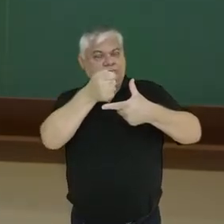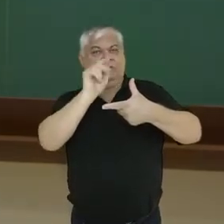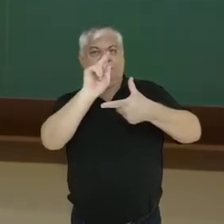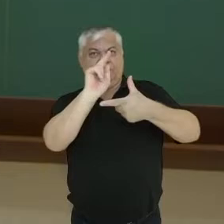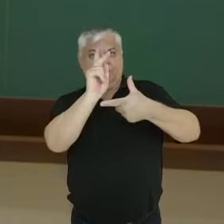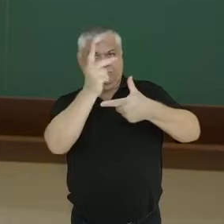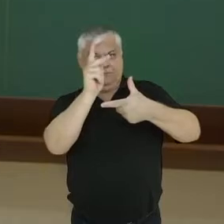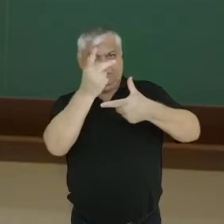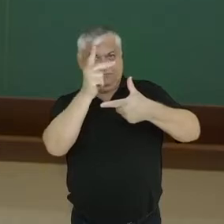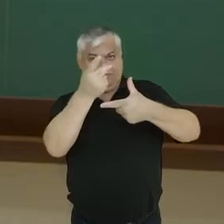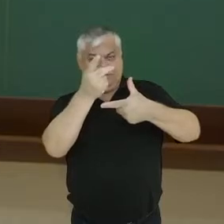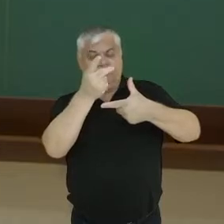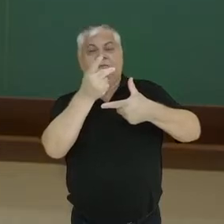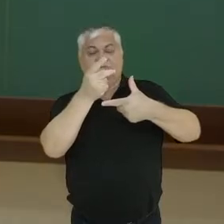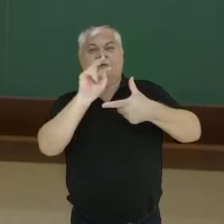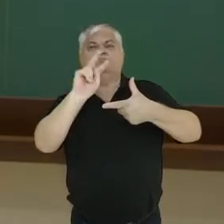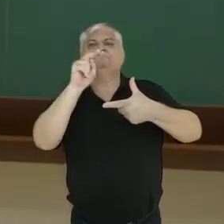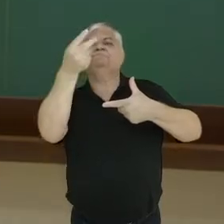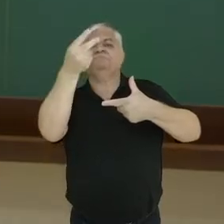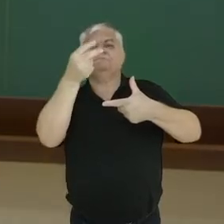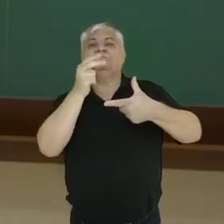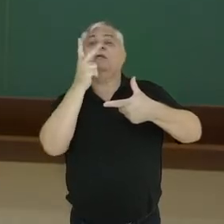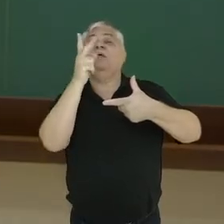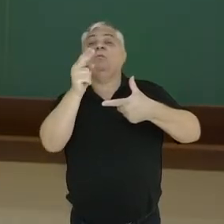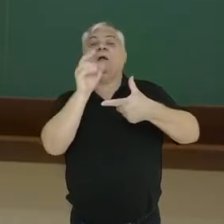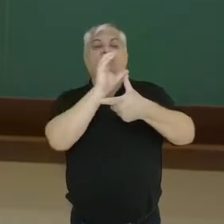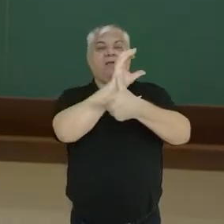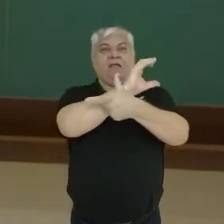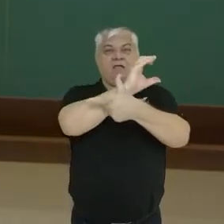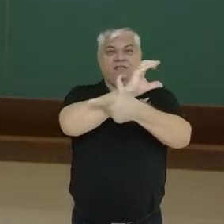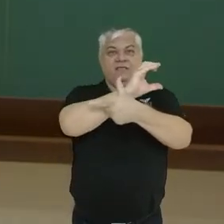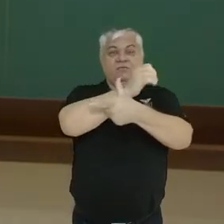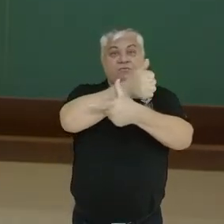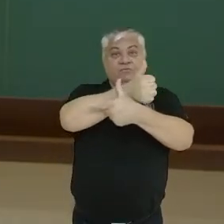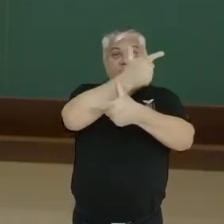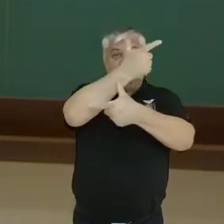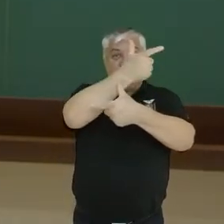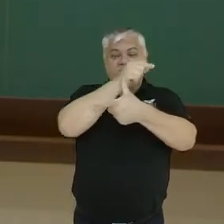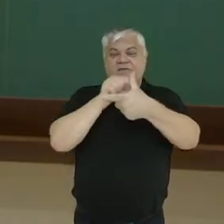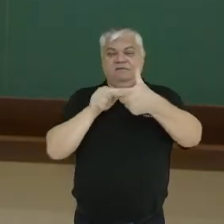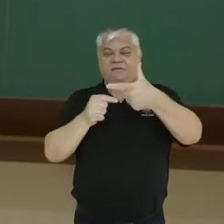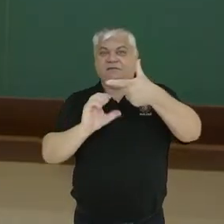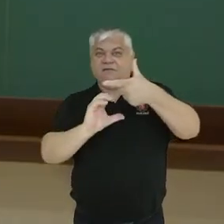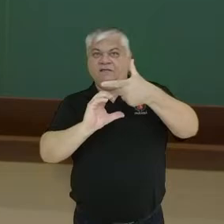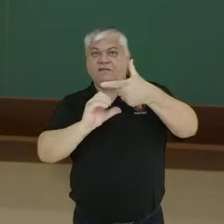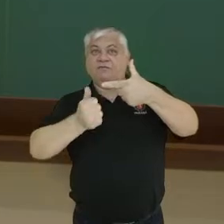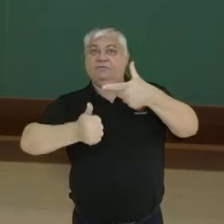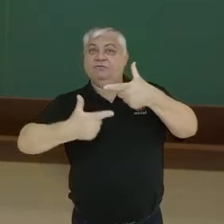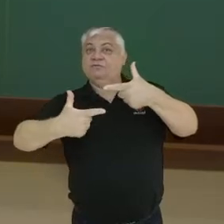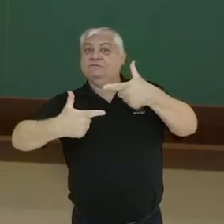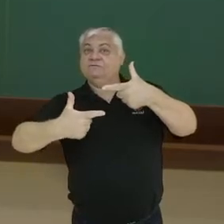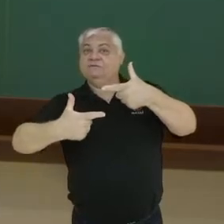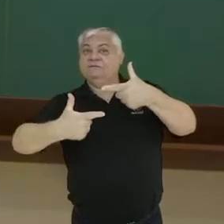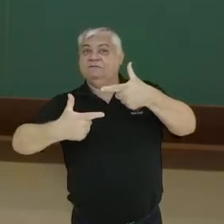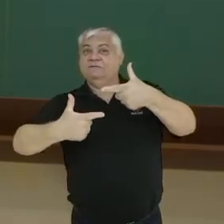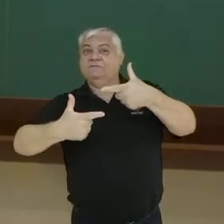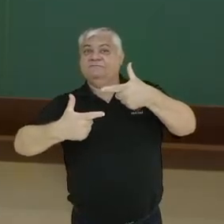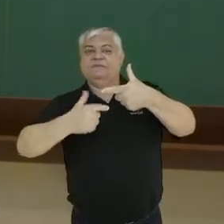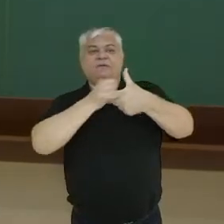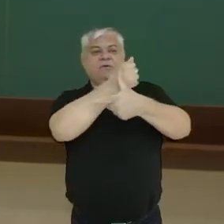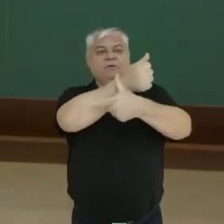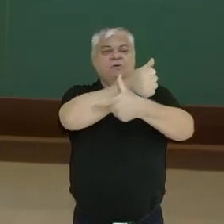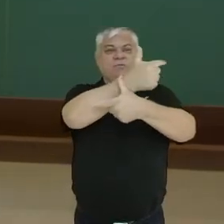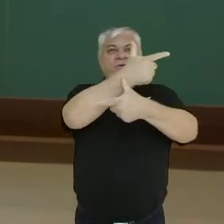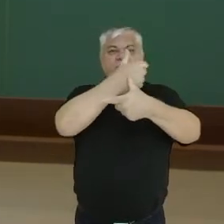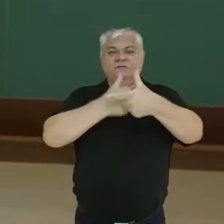quer saber ao quadrado, igual um cateto ao quadrado, que é 12, mais o outro cateto, que também é 12. Então, 12 ao quadrado